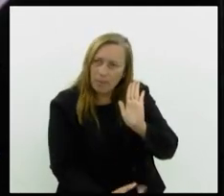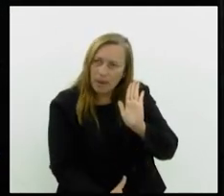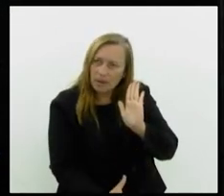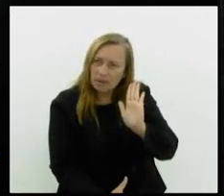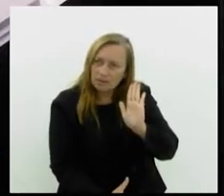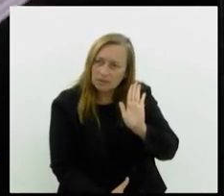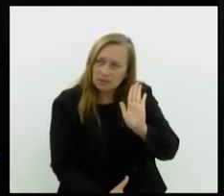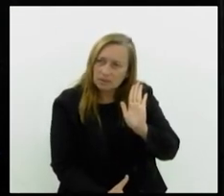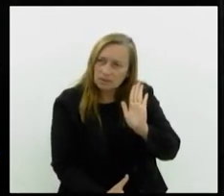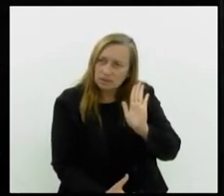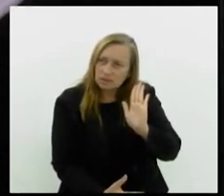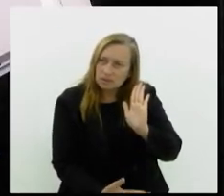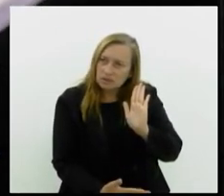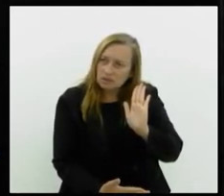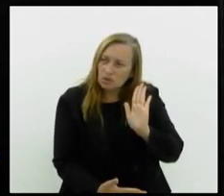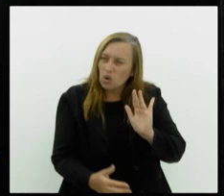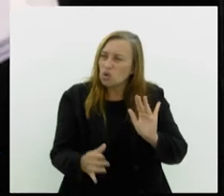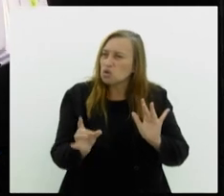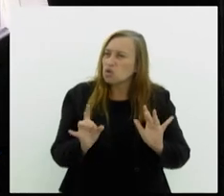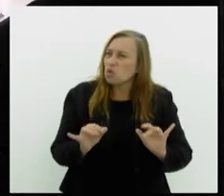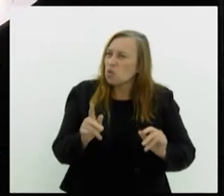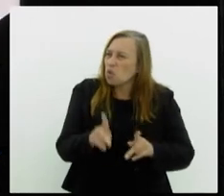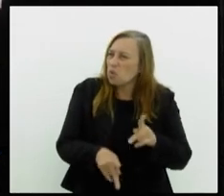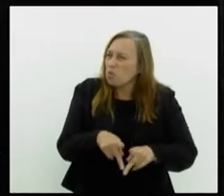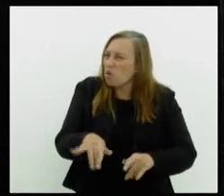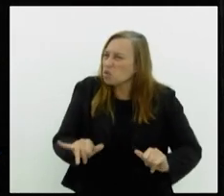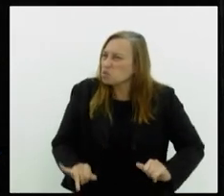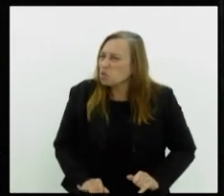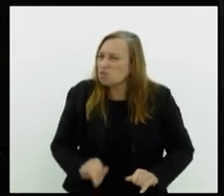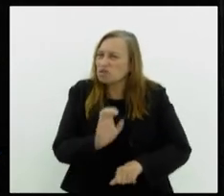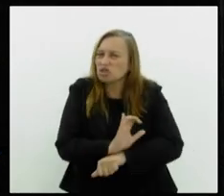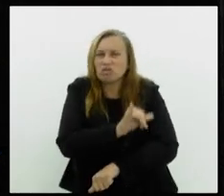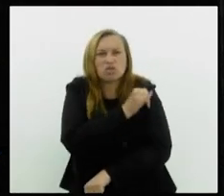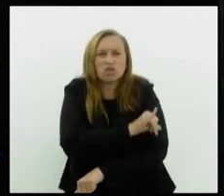a fatura fique com o povo do estado do Rio de Janeiro.